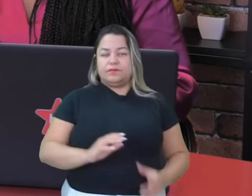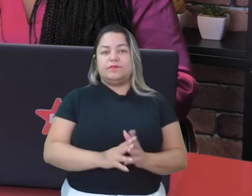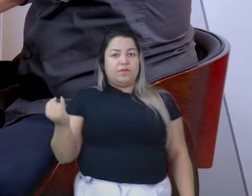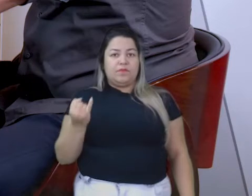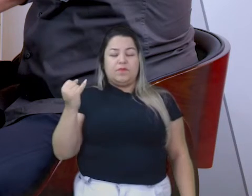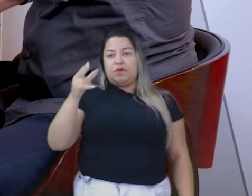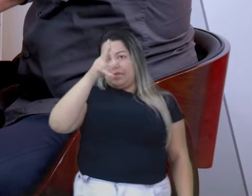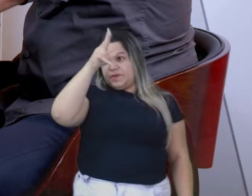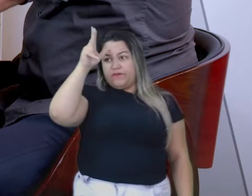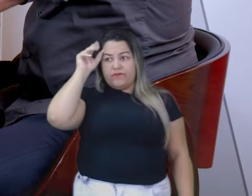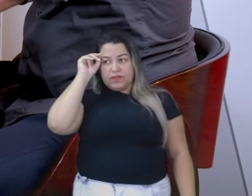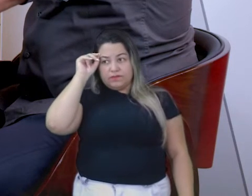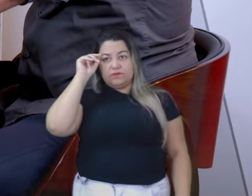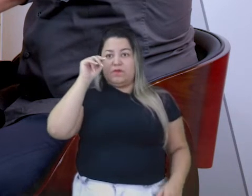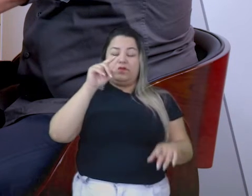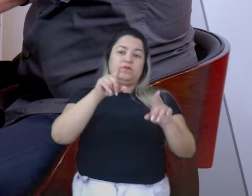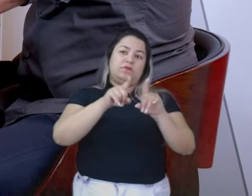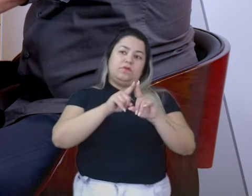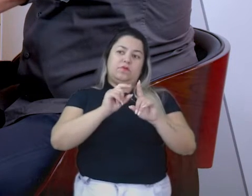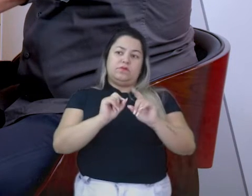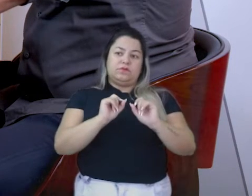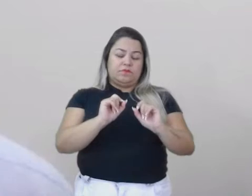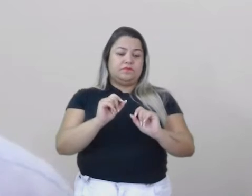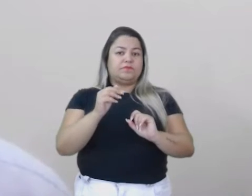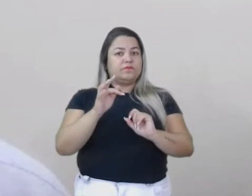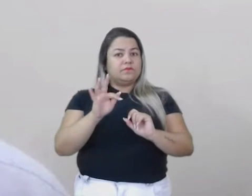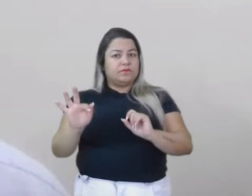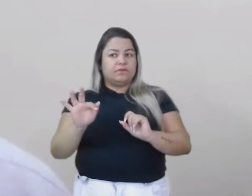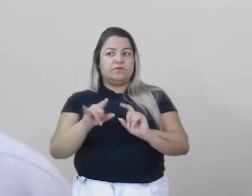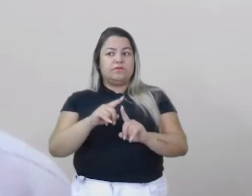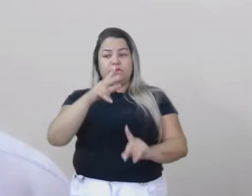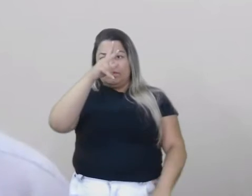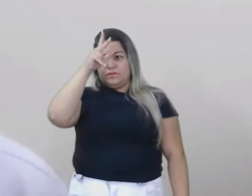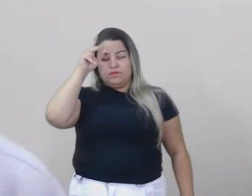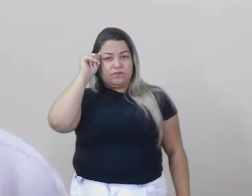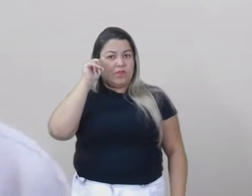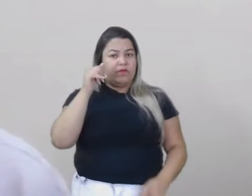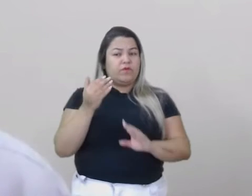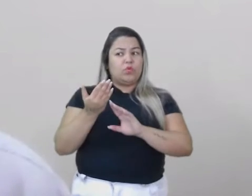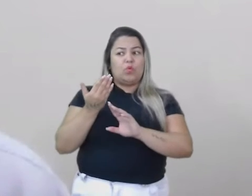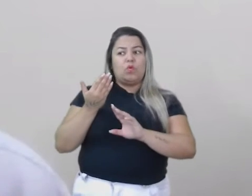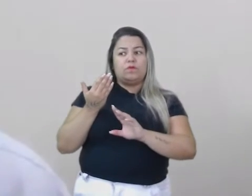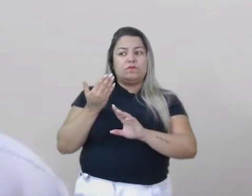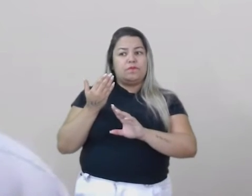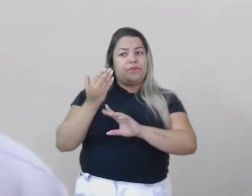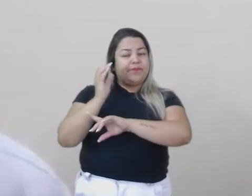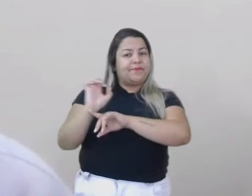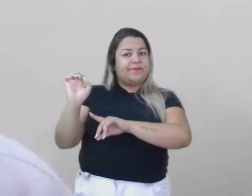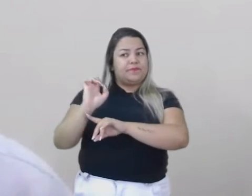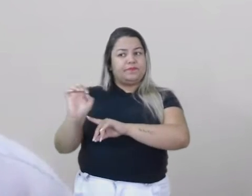catarinense. Um prefeito que fica de costas para o governo federal, um prefeito que fica de costas para o